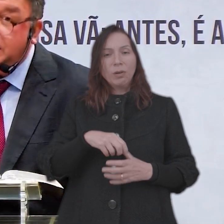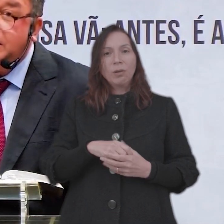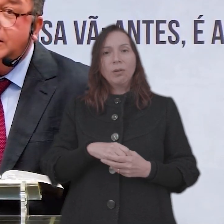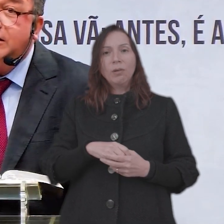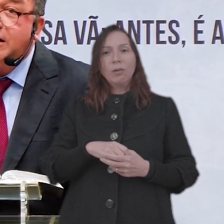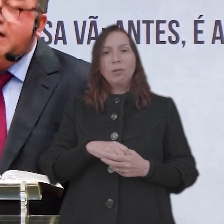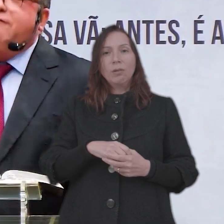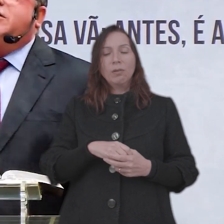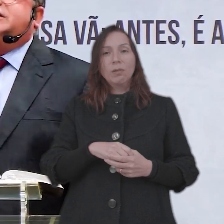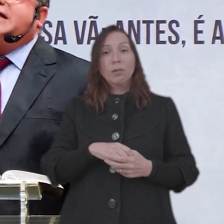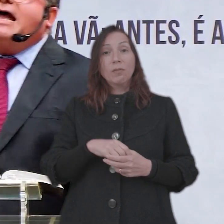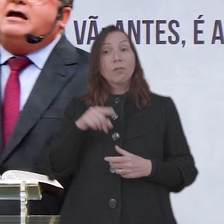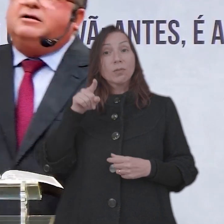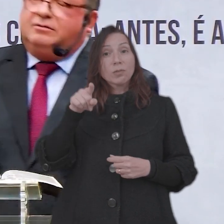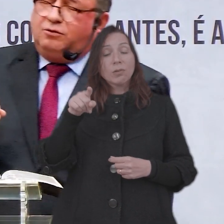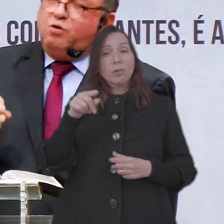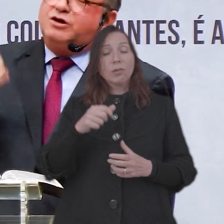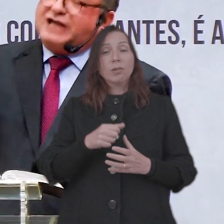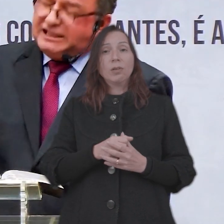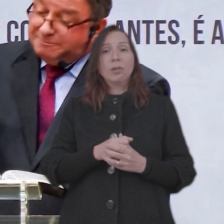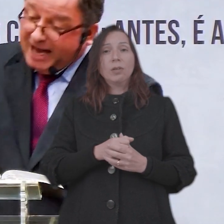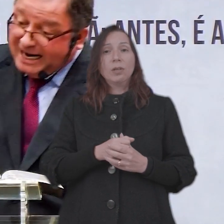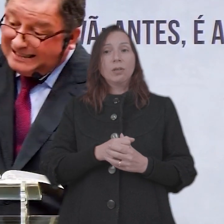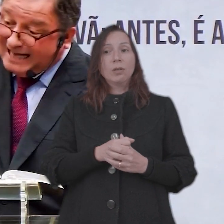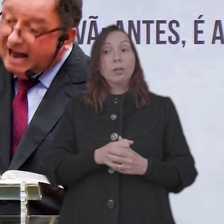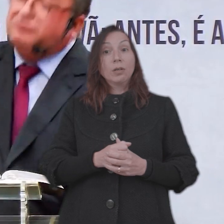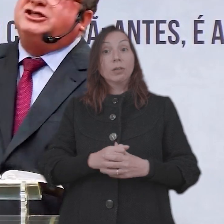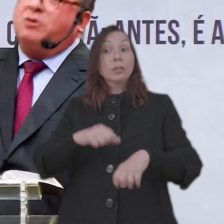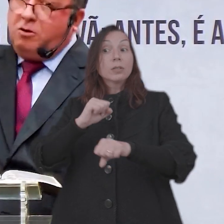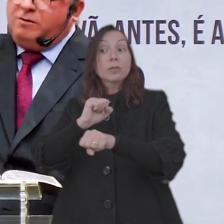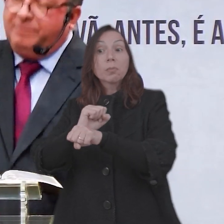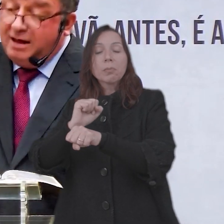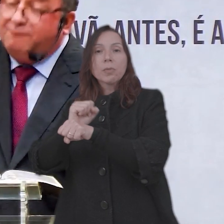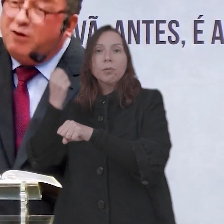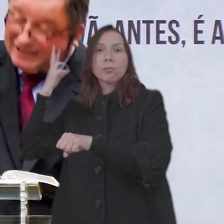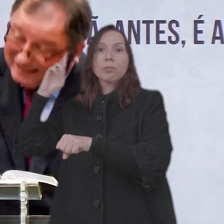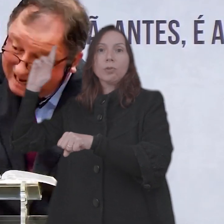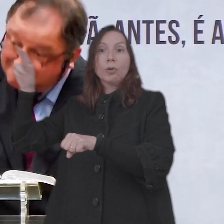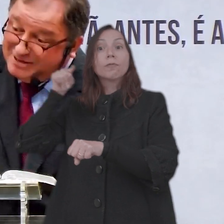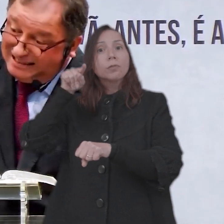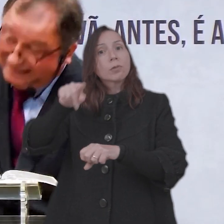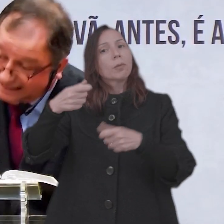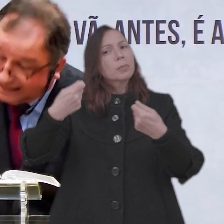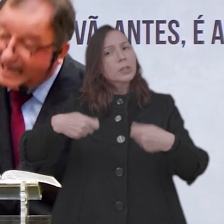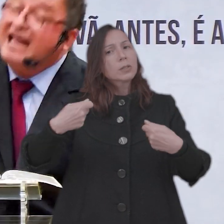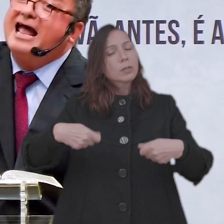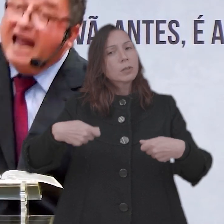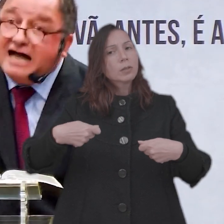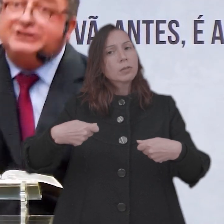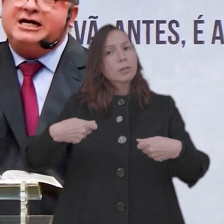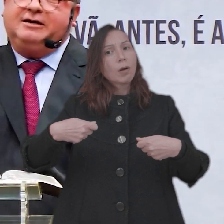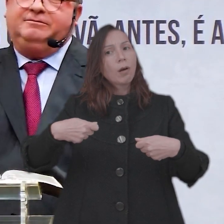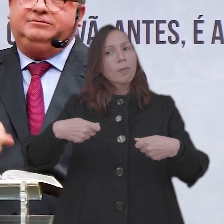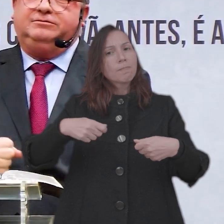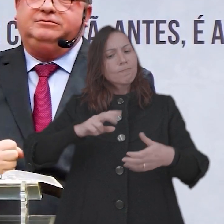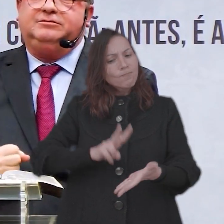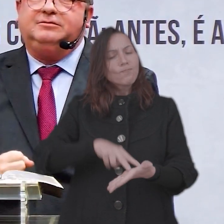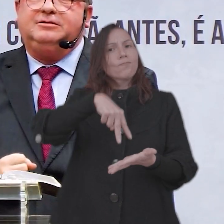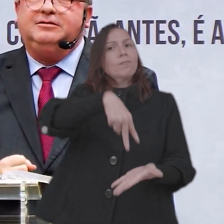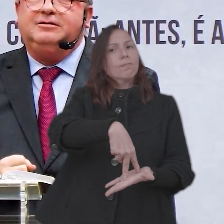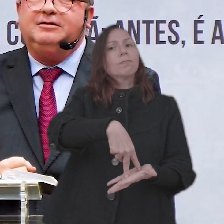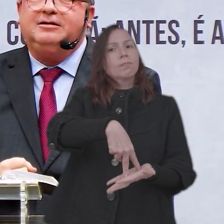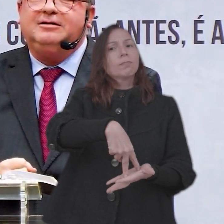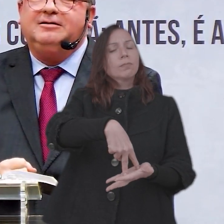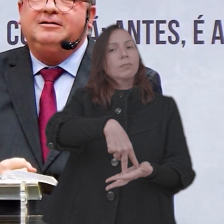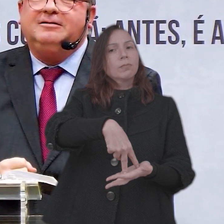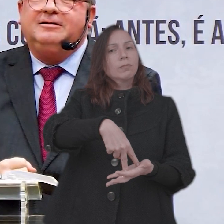fraco, você cuja esperança é o Senhor, você precisa reagir.